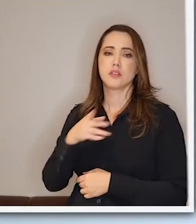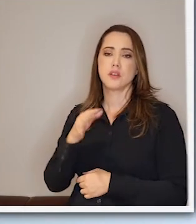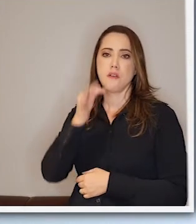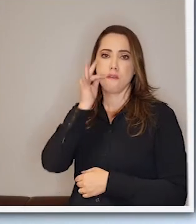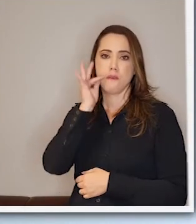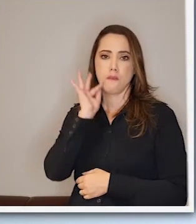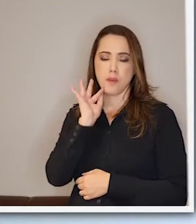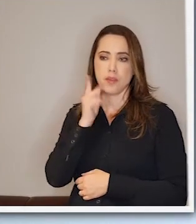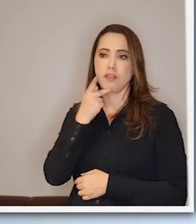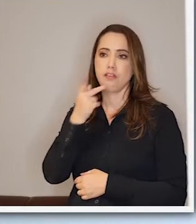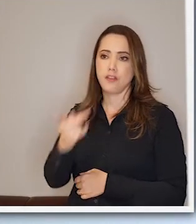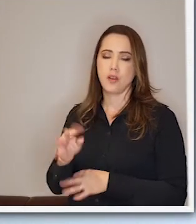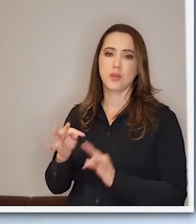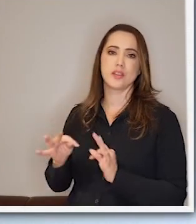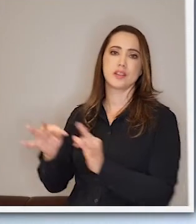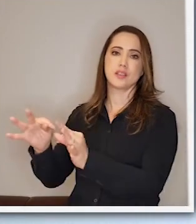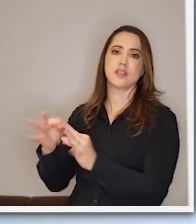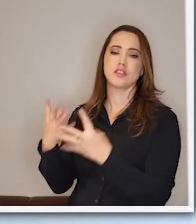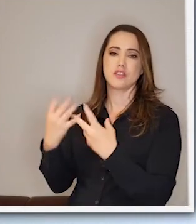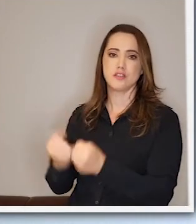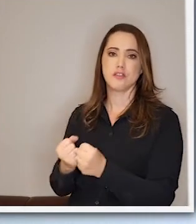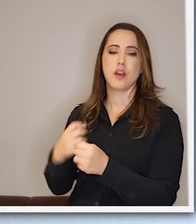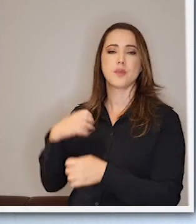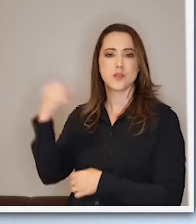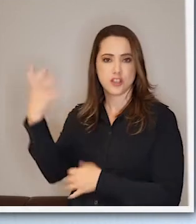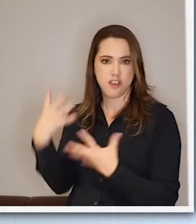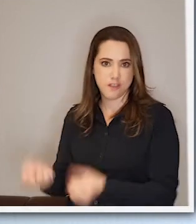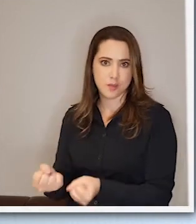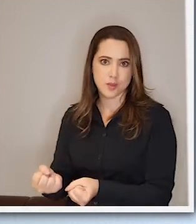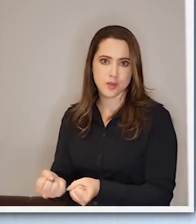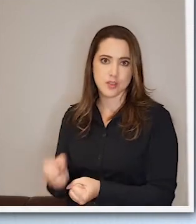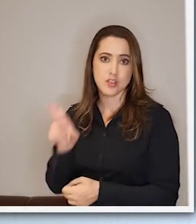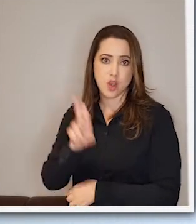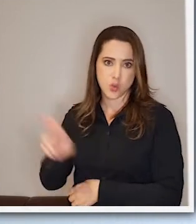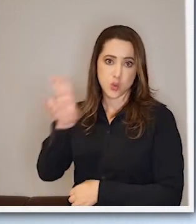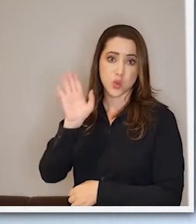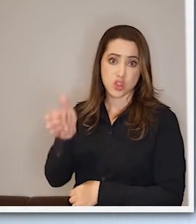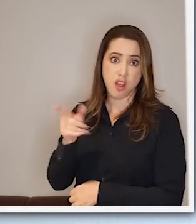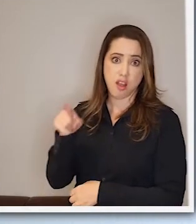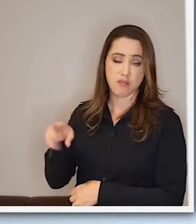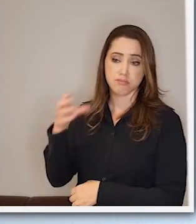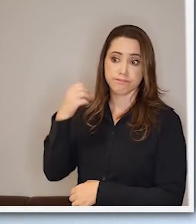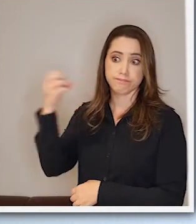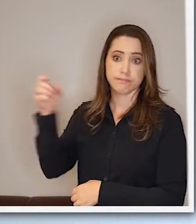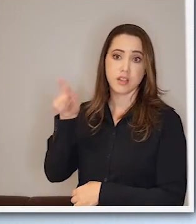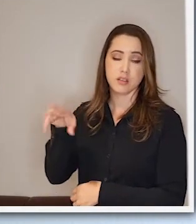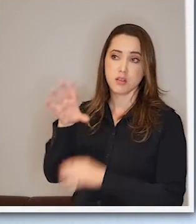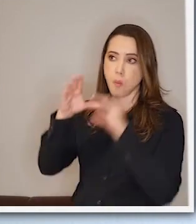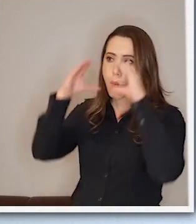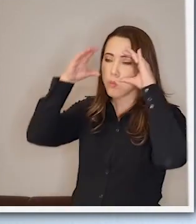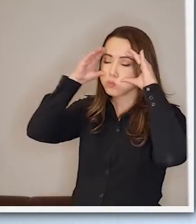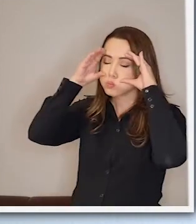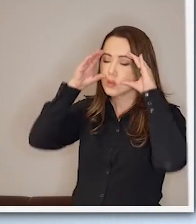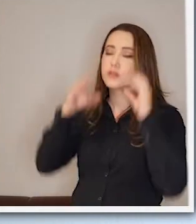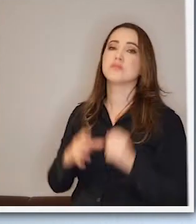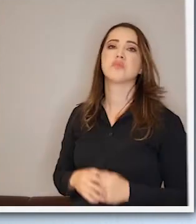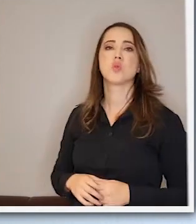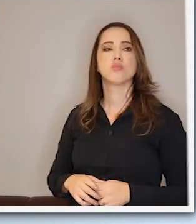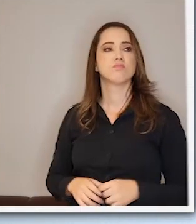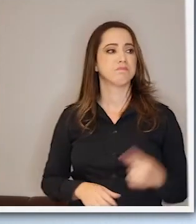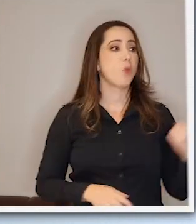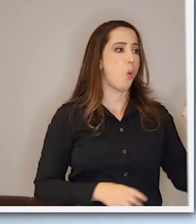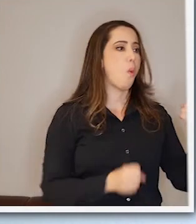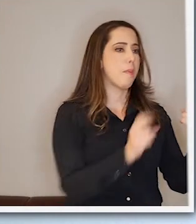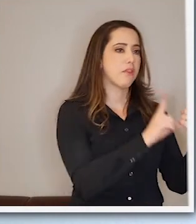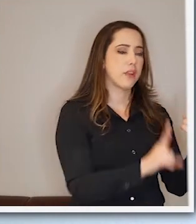reta final, o Fabiano falou aí da Tecnologia. tecnologia. Vamos fazer ele dar uma viajada aí?